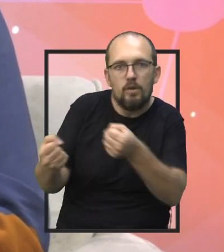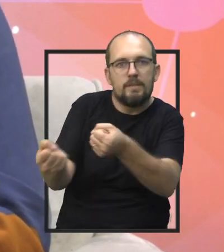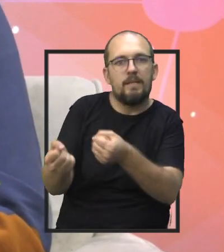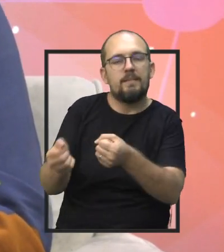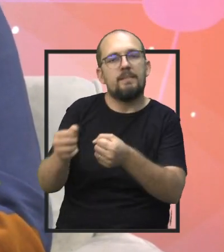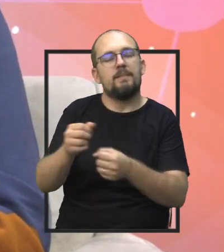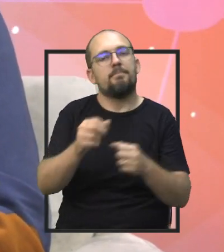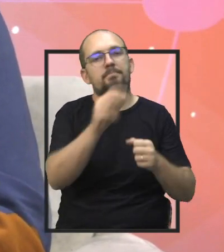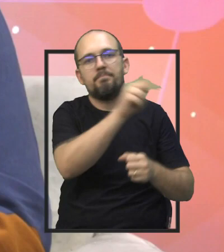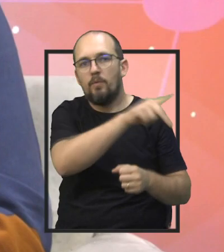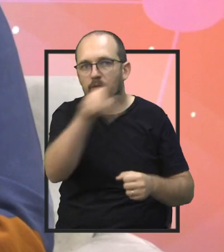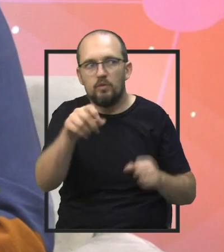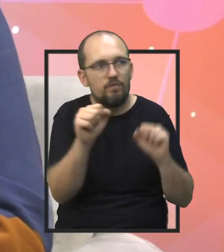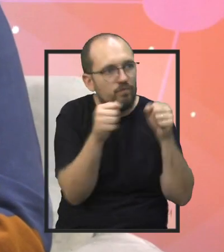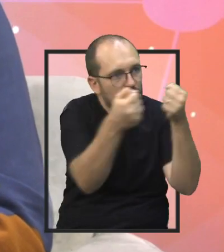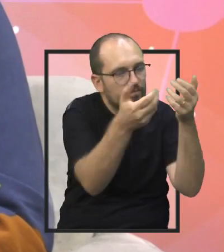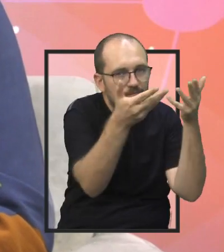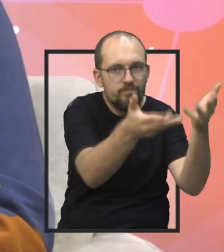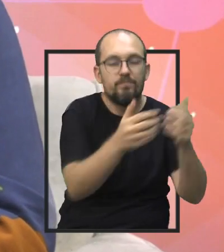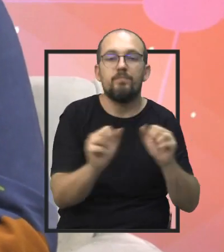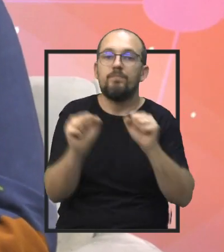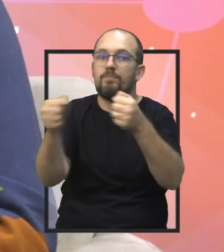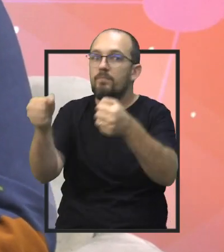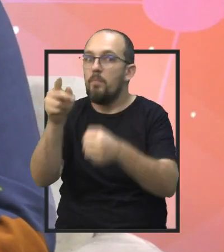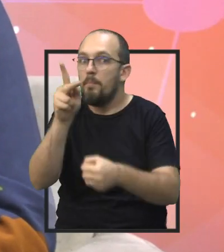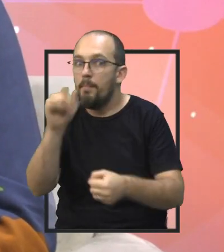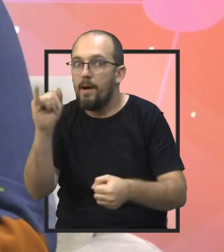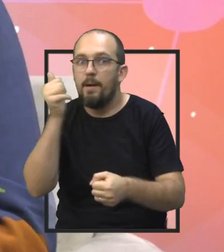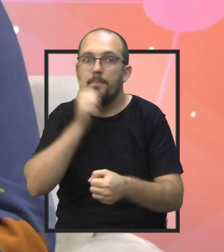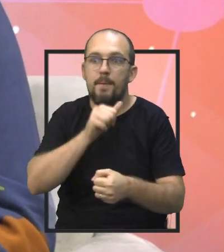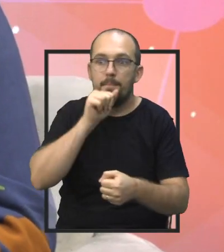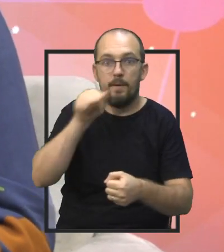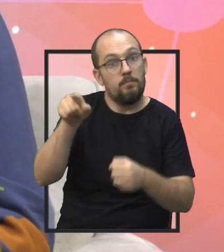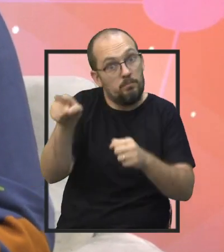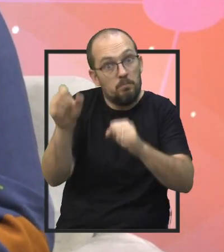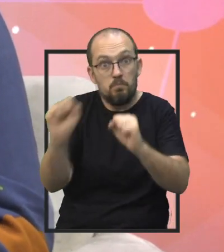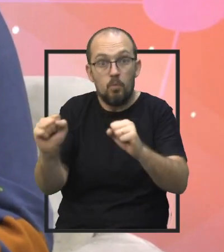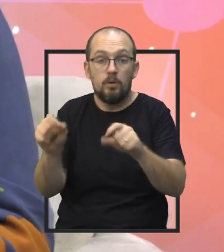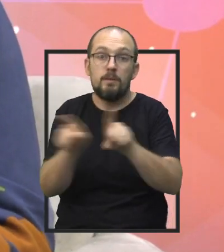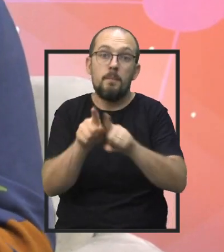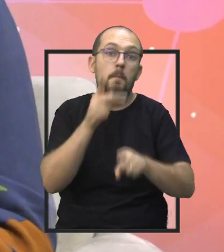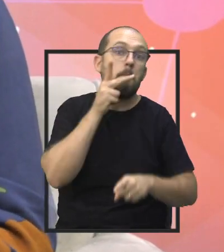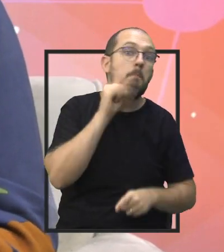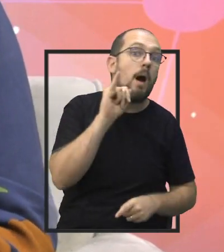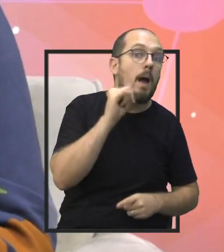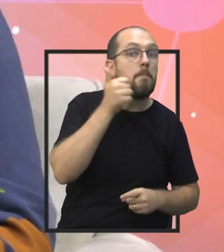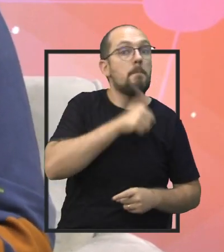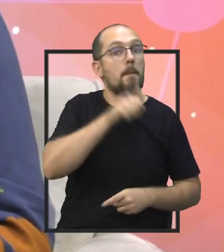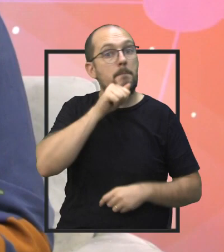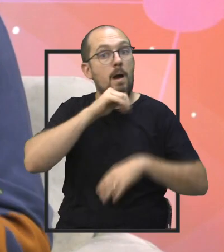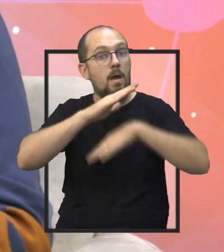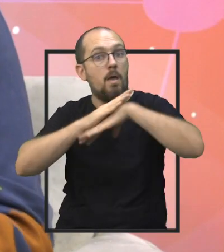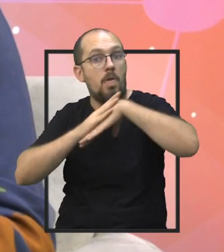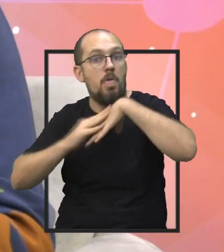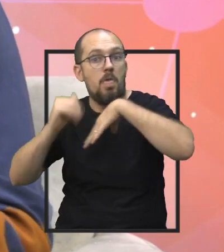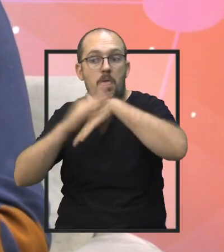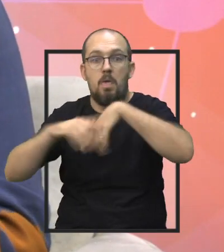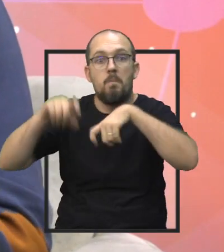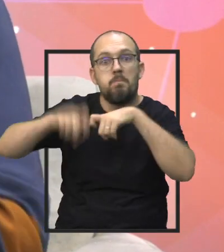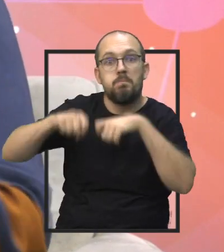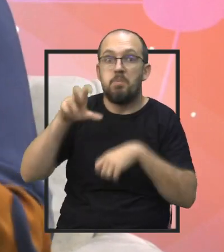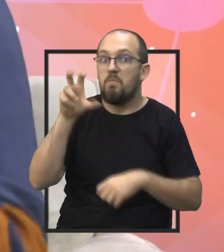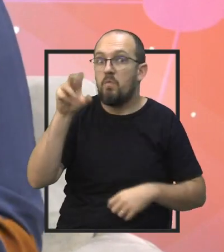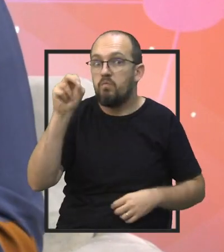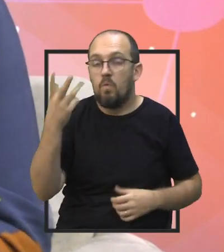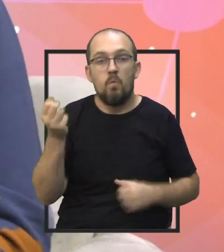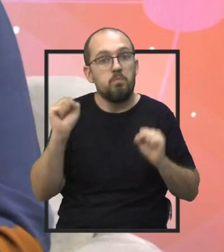os professores, os pais, né? Porque o abuso ele pode ser perpetrado por pai ou mãe, ou responsável, tios,